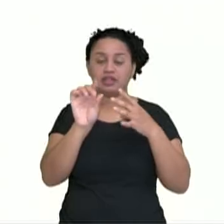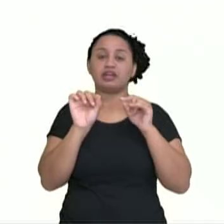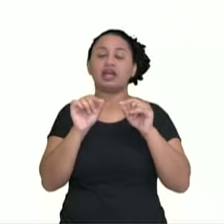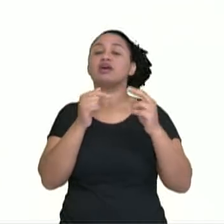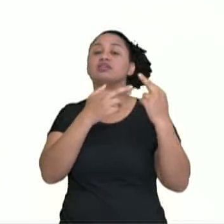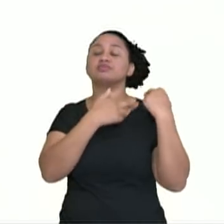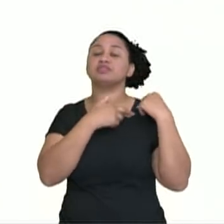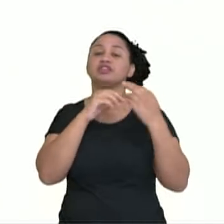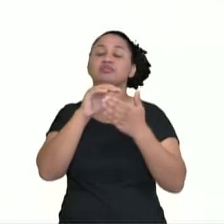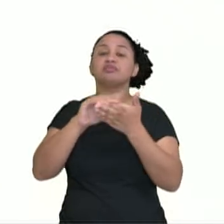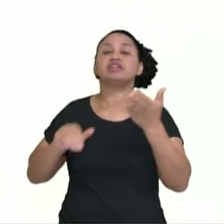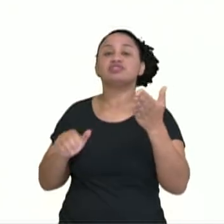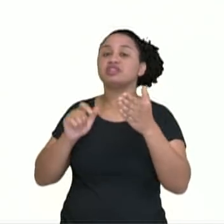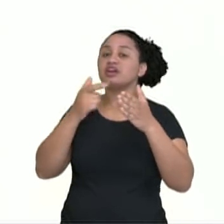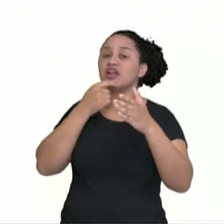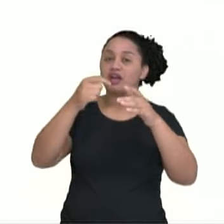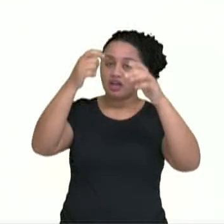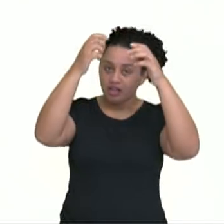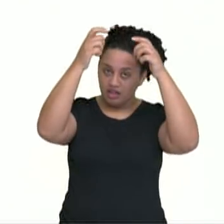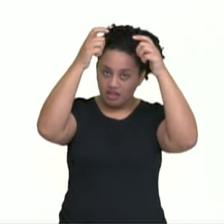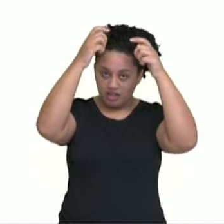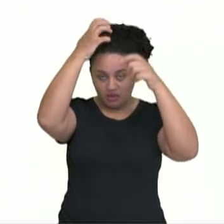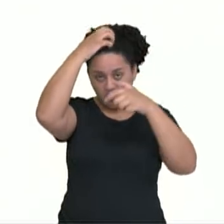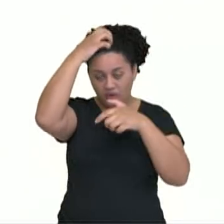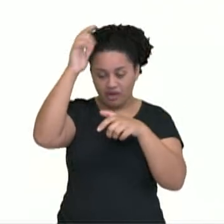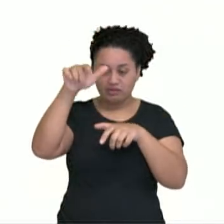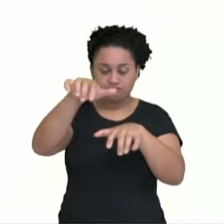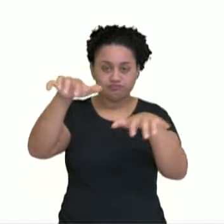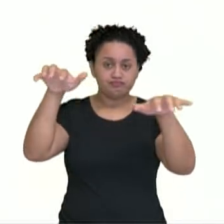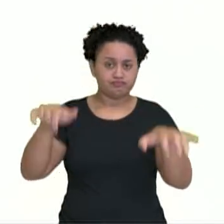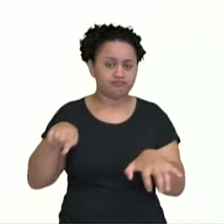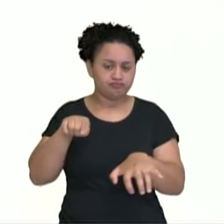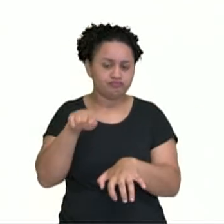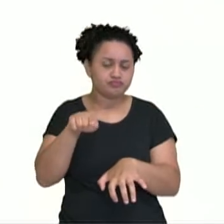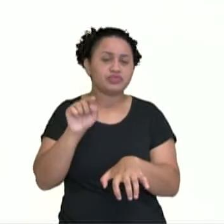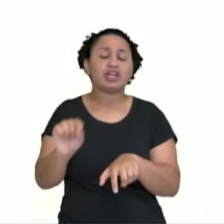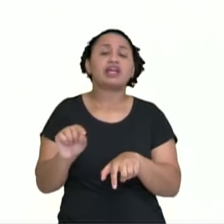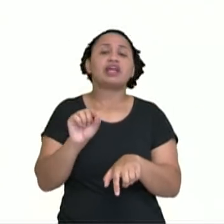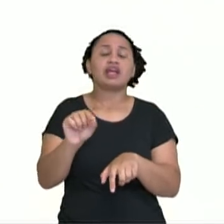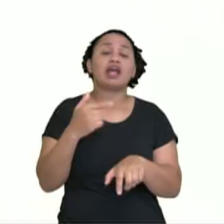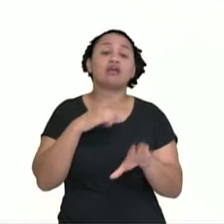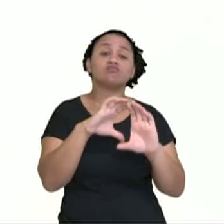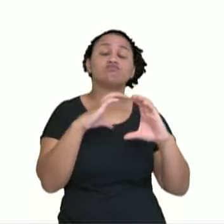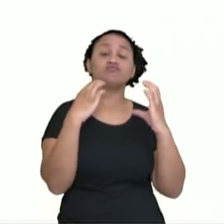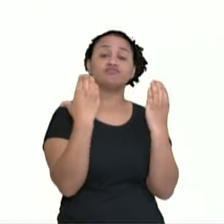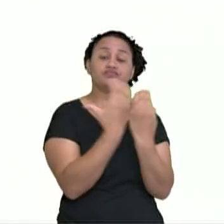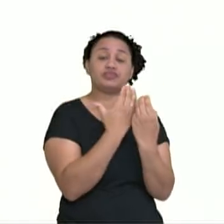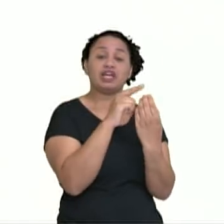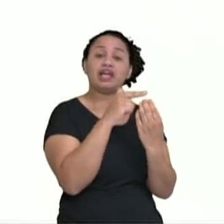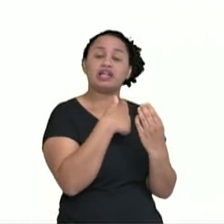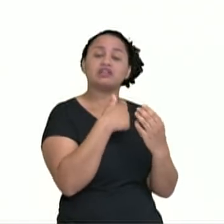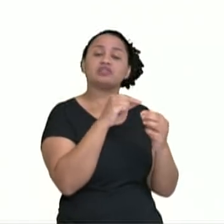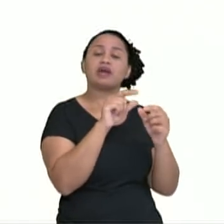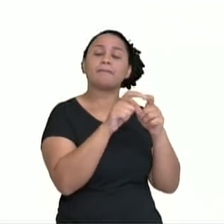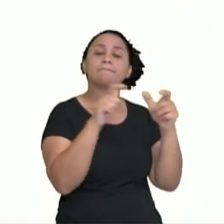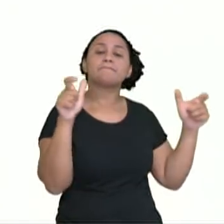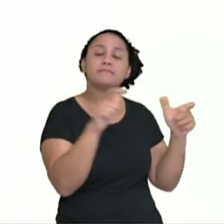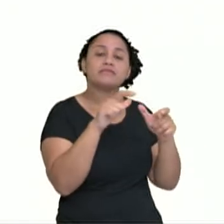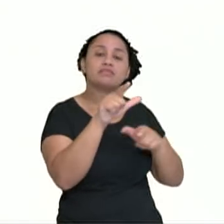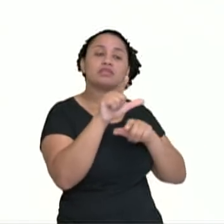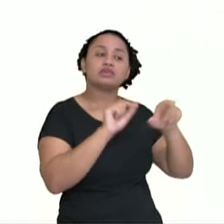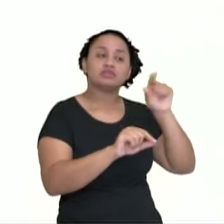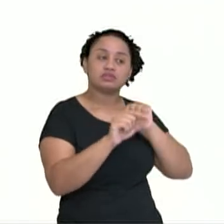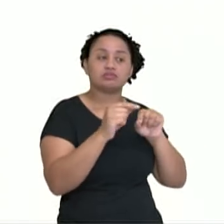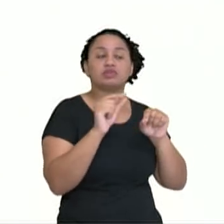do poder monárquico absolutista na Inglaterra foi o parlamento, que em sua grande maioria